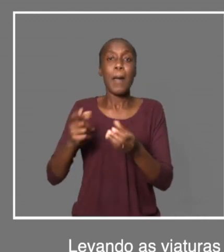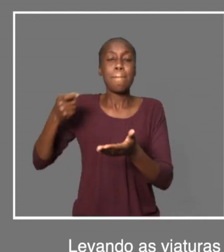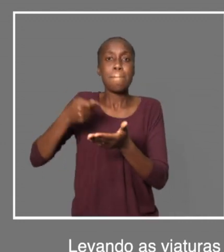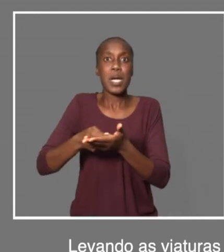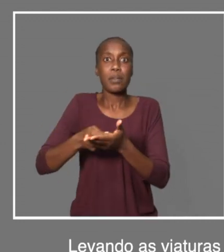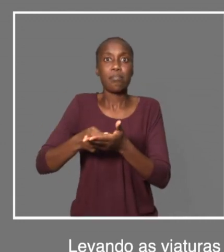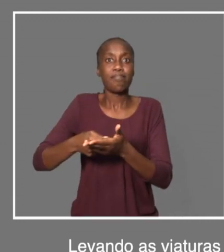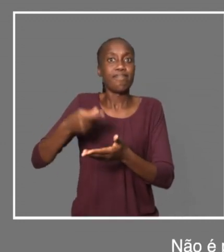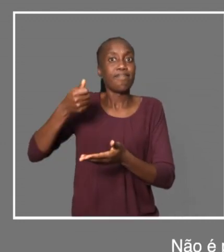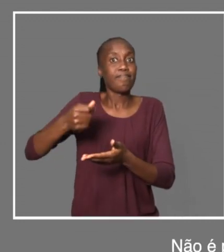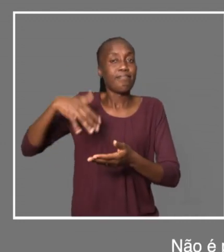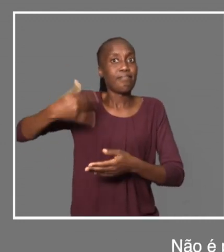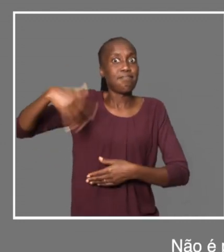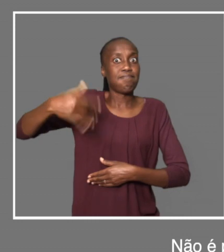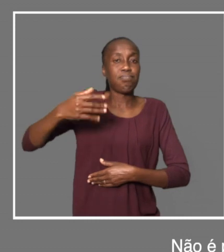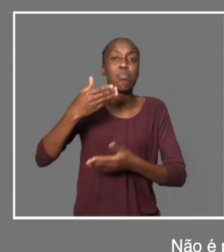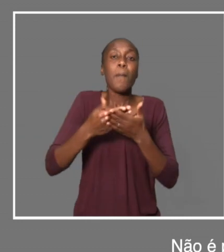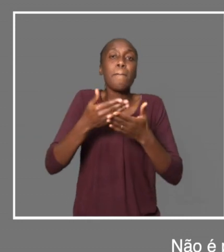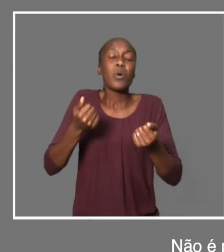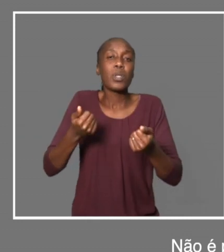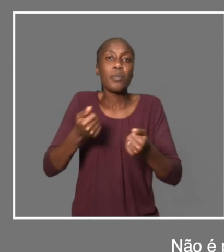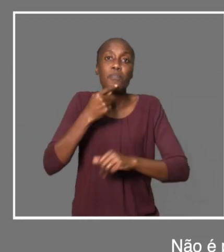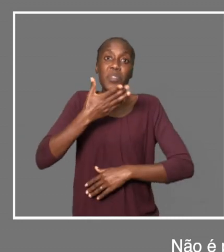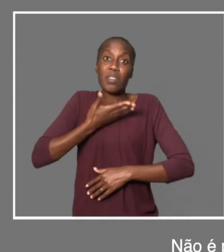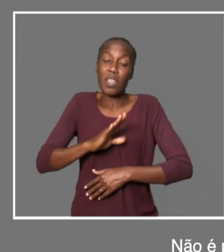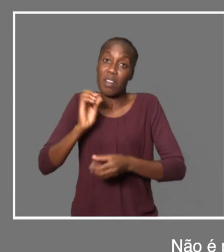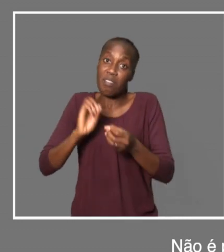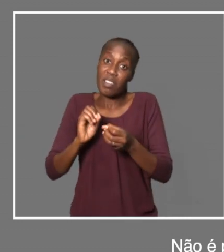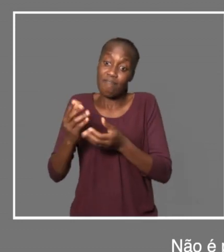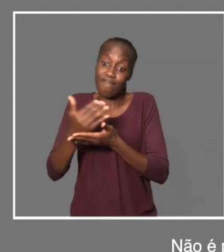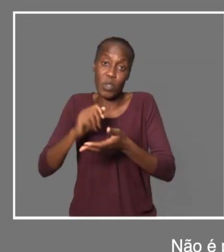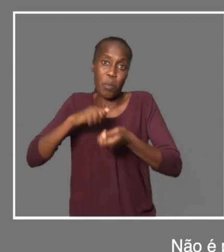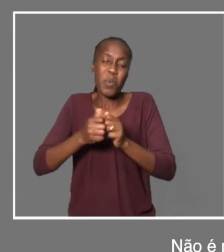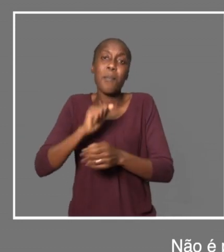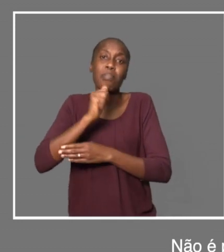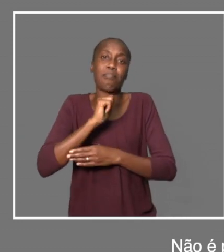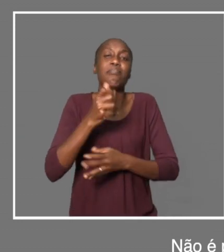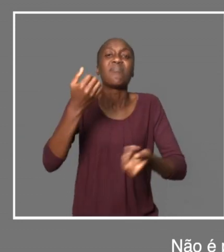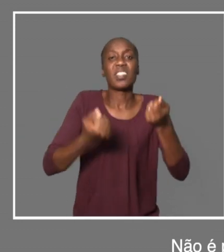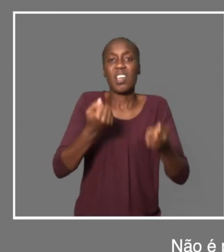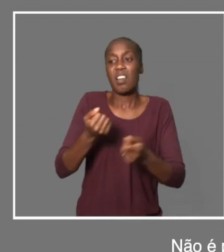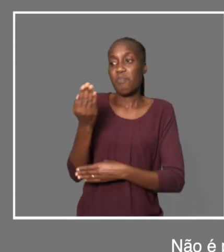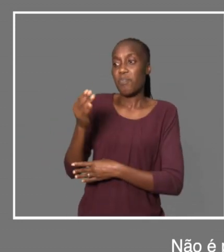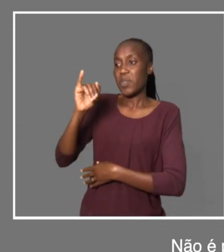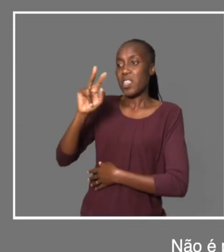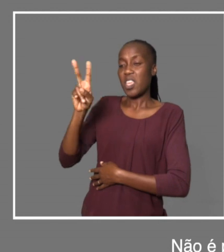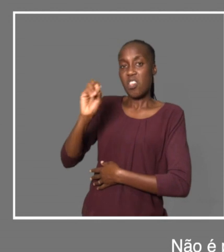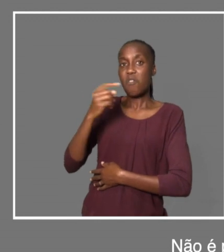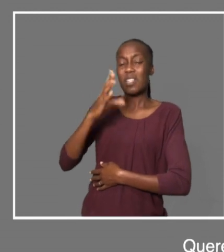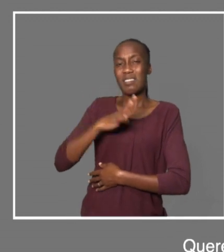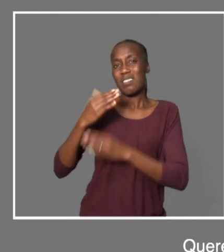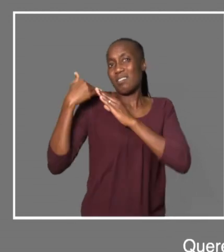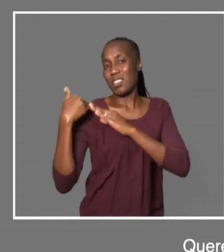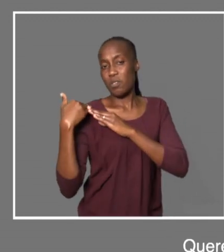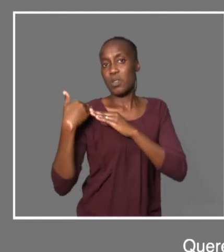acessórios não é por causa que tem os chapos até arriscam aplicar valores quase inocentáveis porque